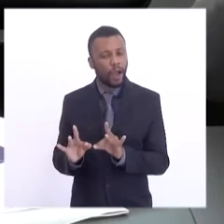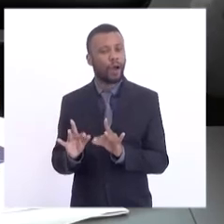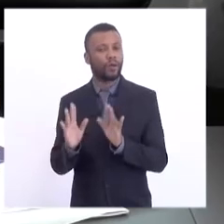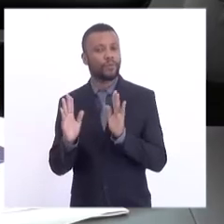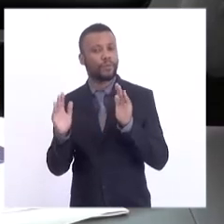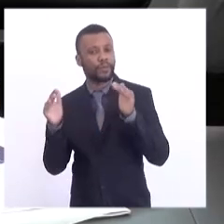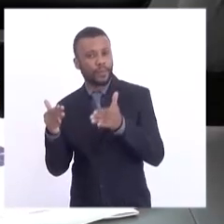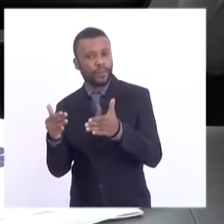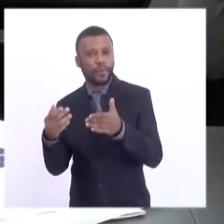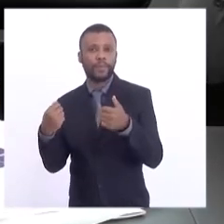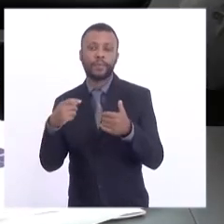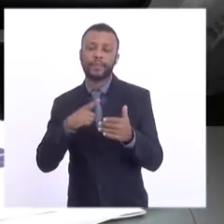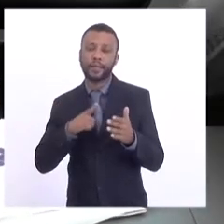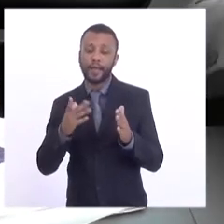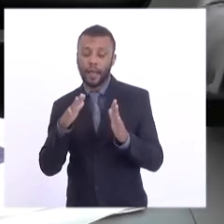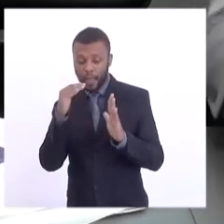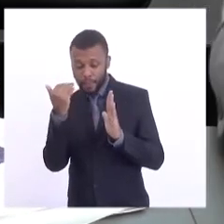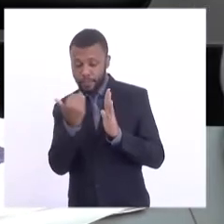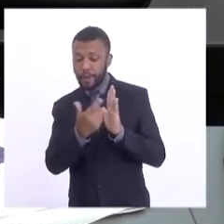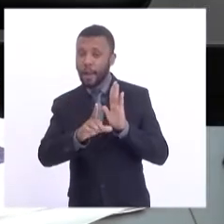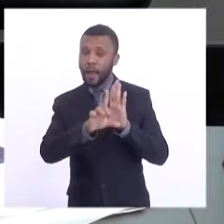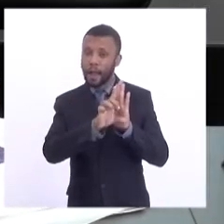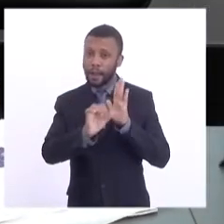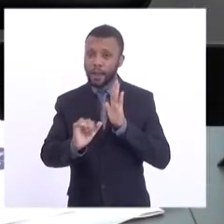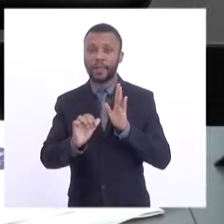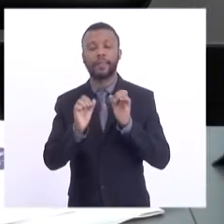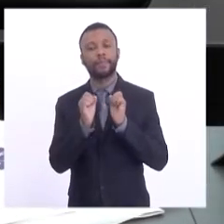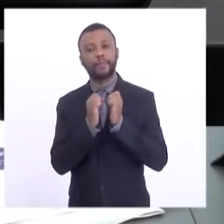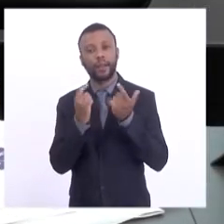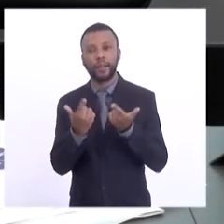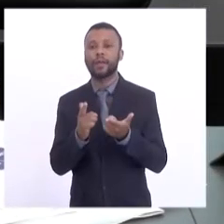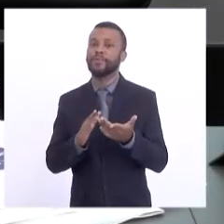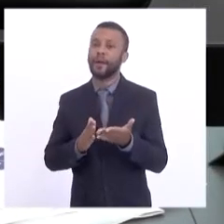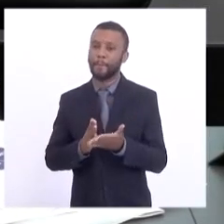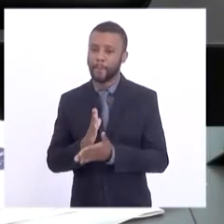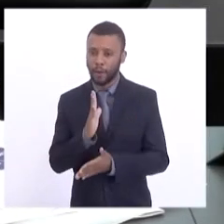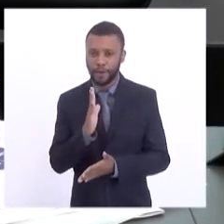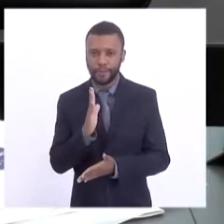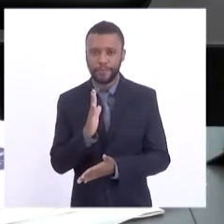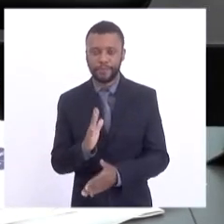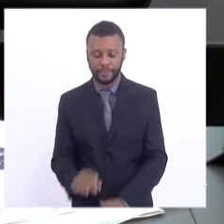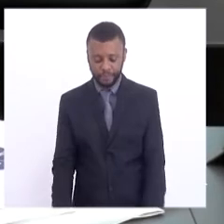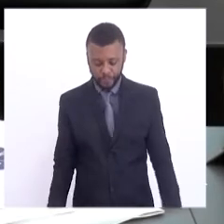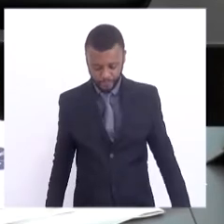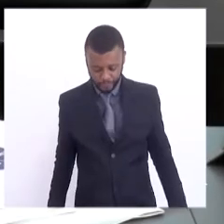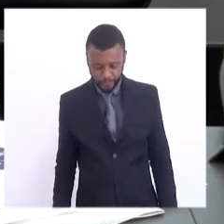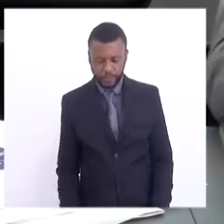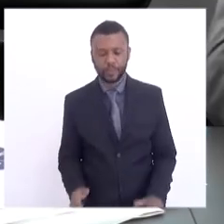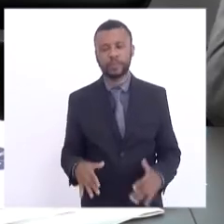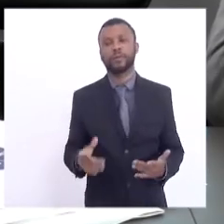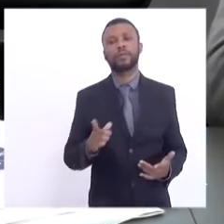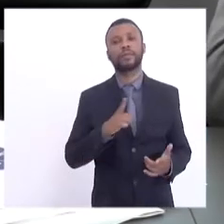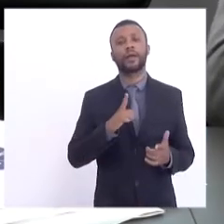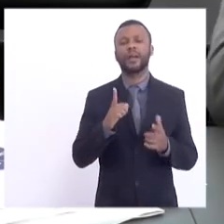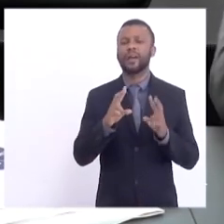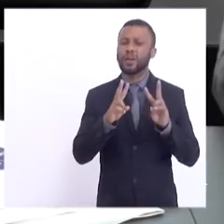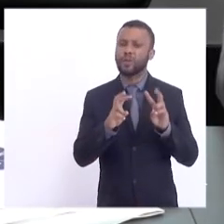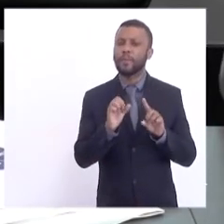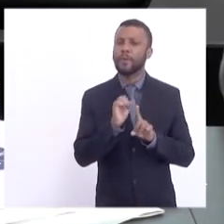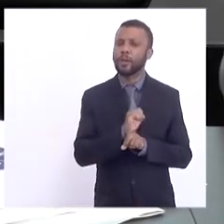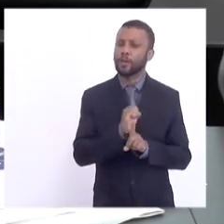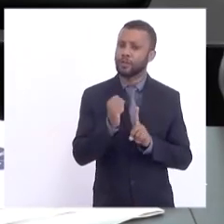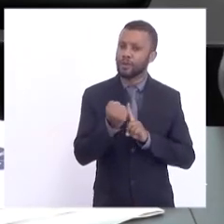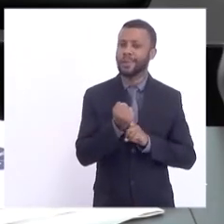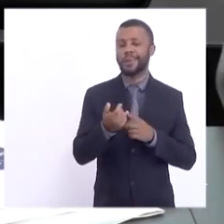precisa ter previsão legal é aqui pela sua loja aí não para o a questão social né